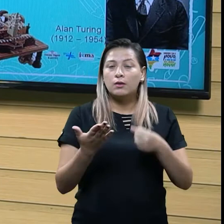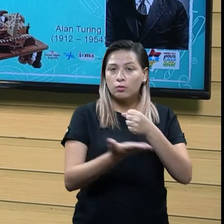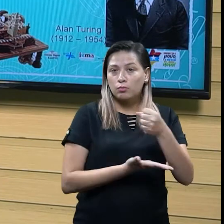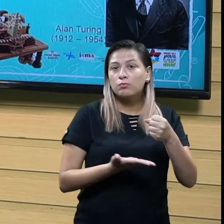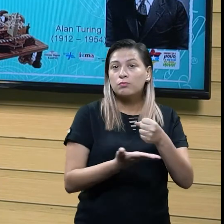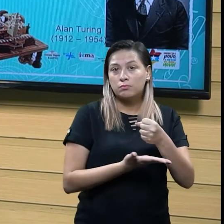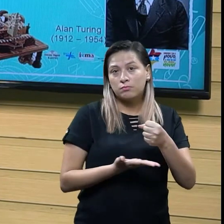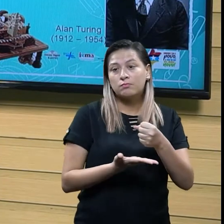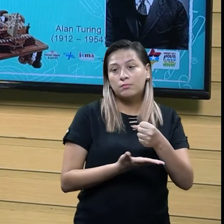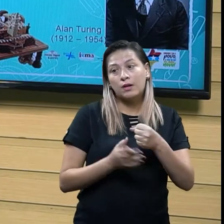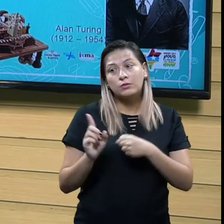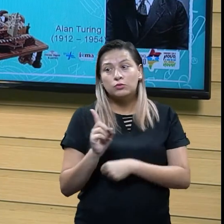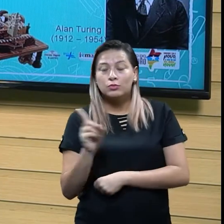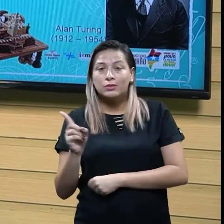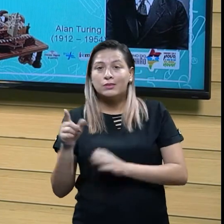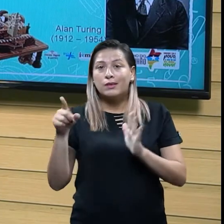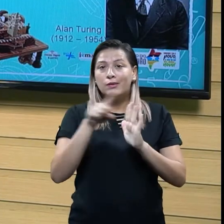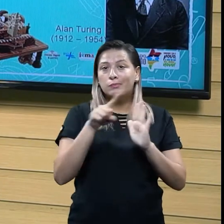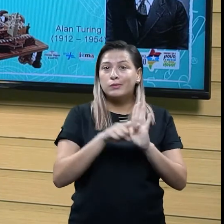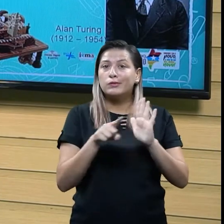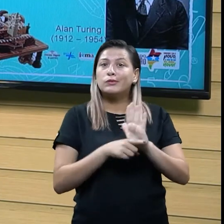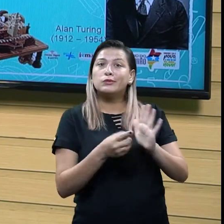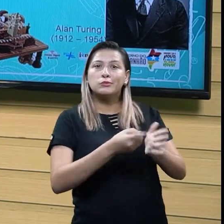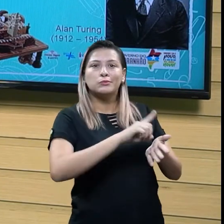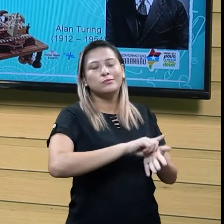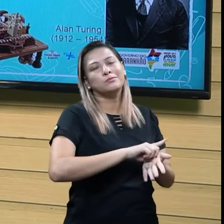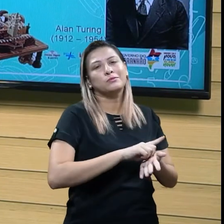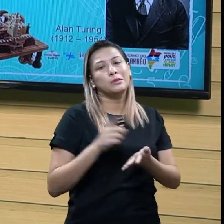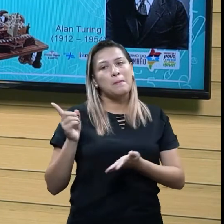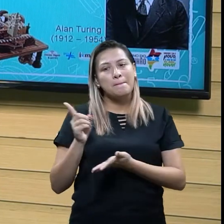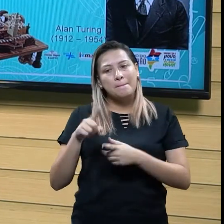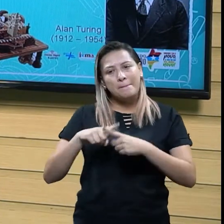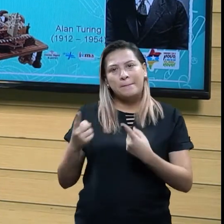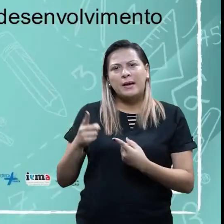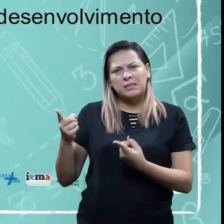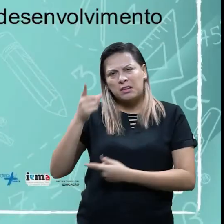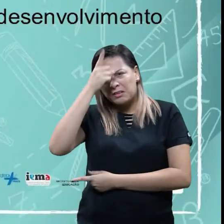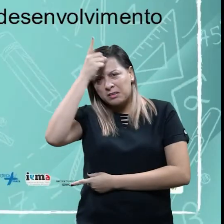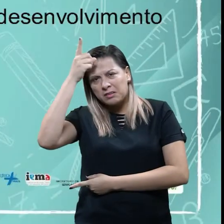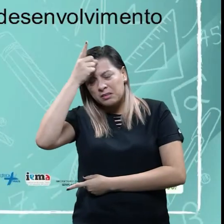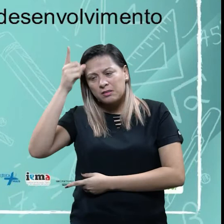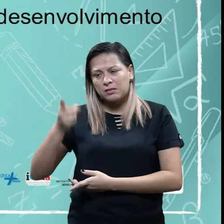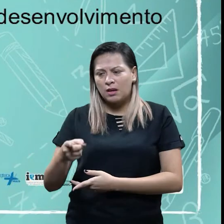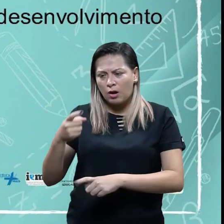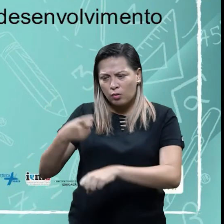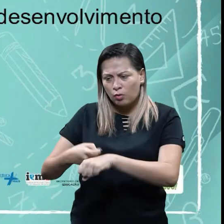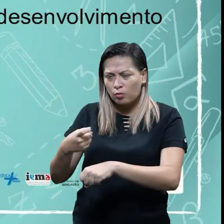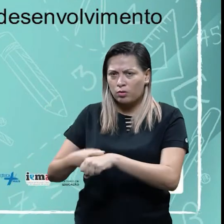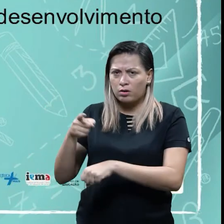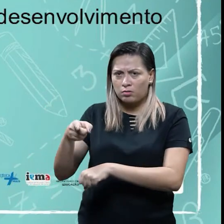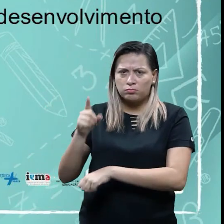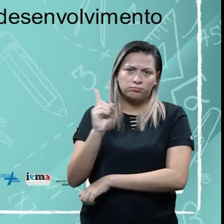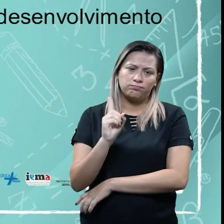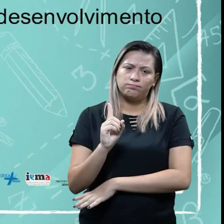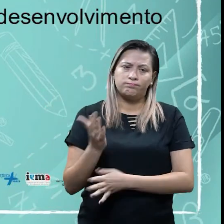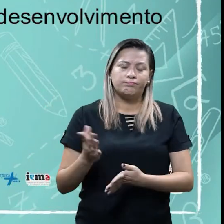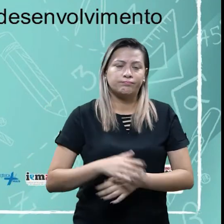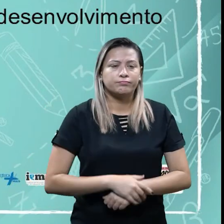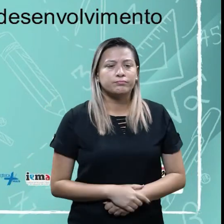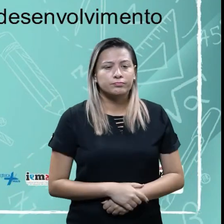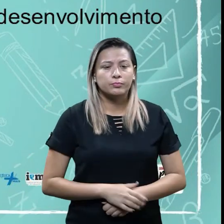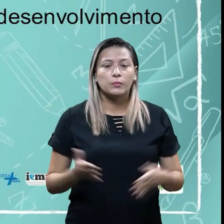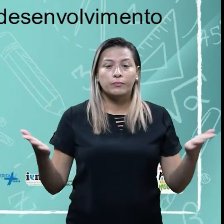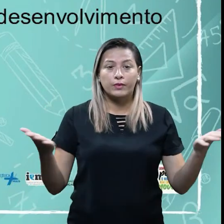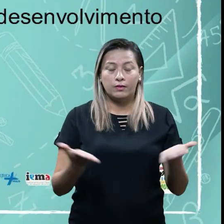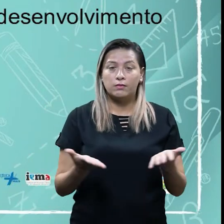base no que ele tinha deixado planejado, mas ela não chegou a ser construída. Agora vamos falar dos